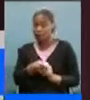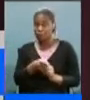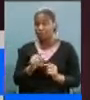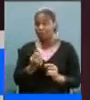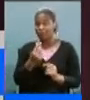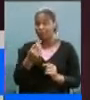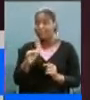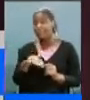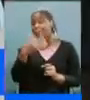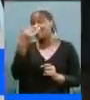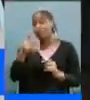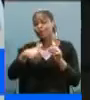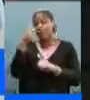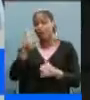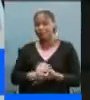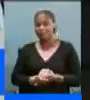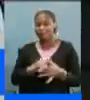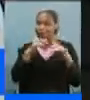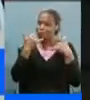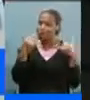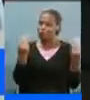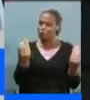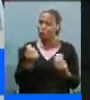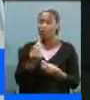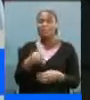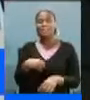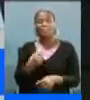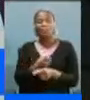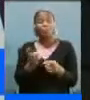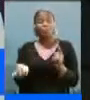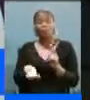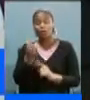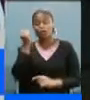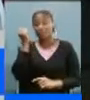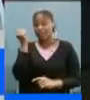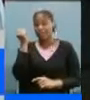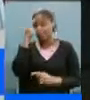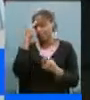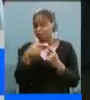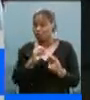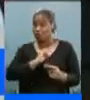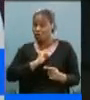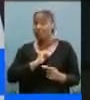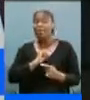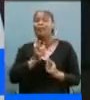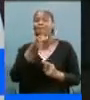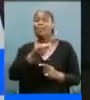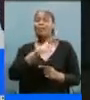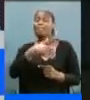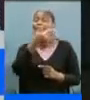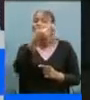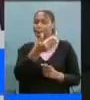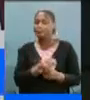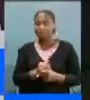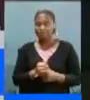no B ser primeiro lugar. Senti tão feliz porque me consegui alcançar o meu objetivo, que era ficar no primeiro